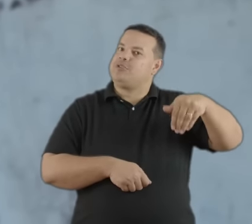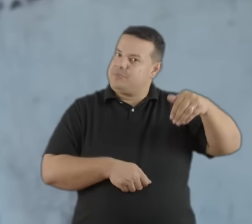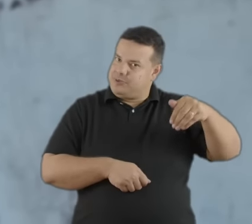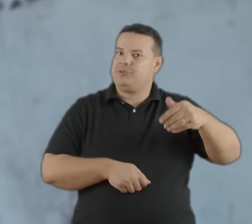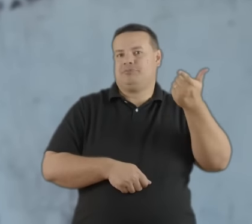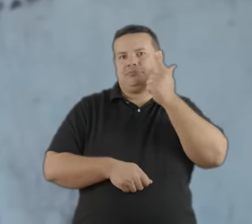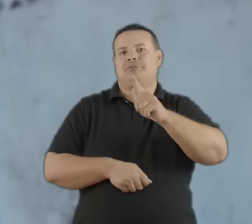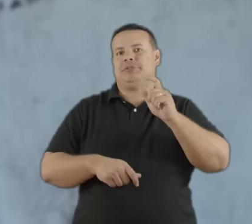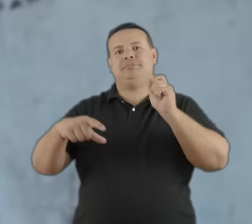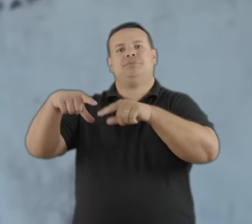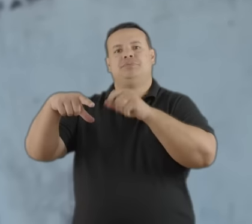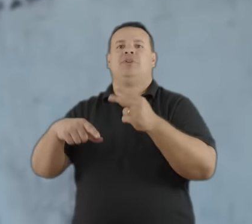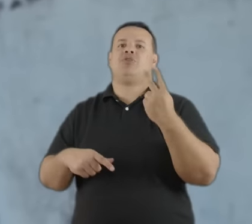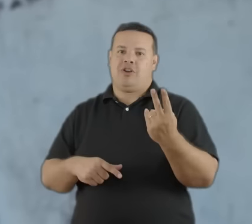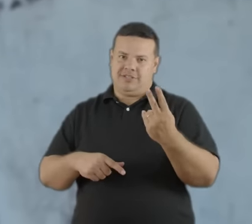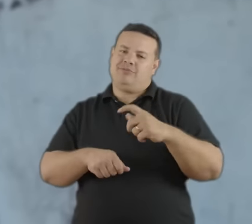saí machucado.